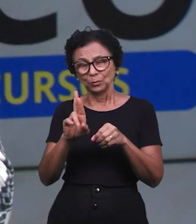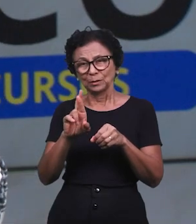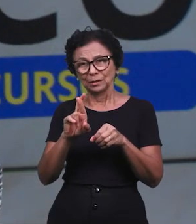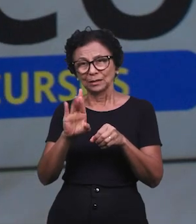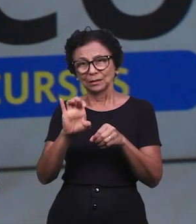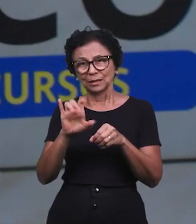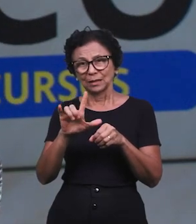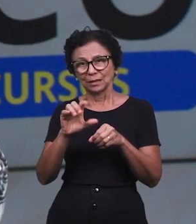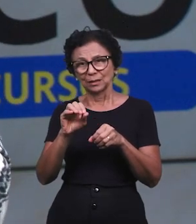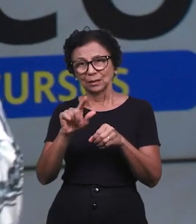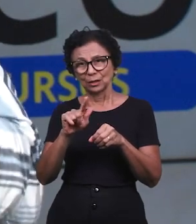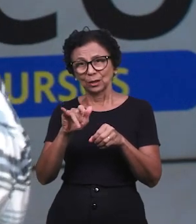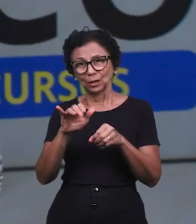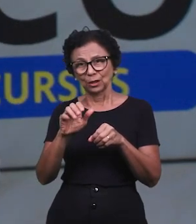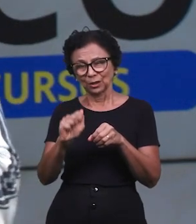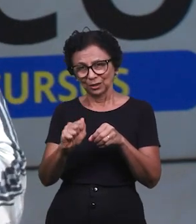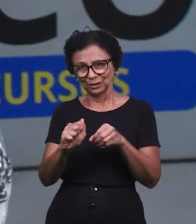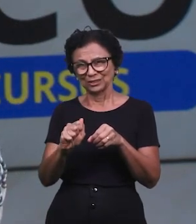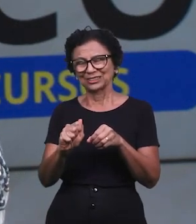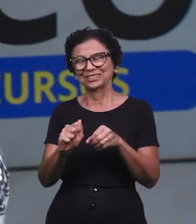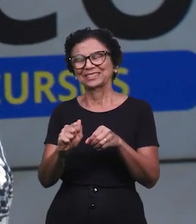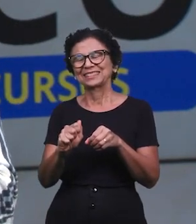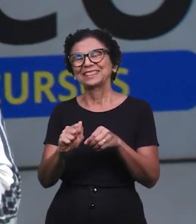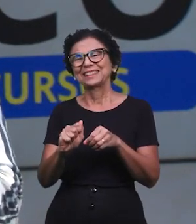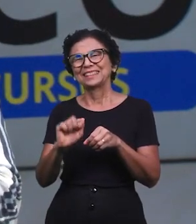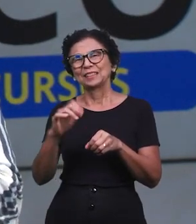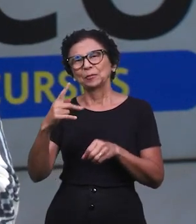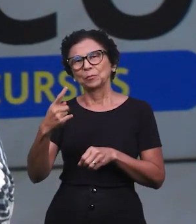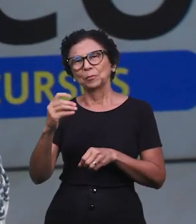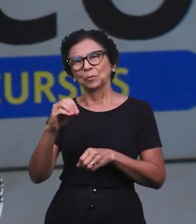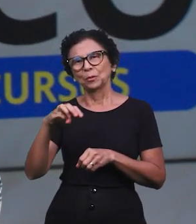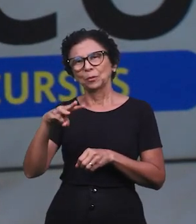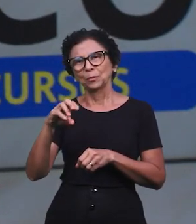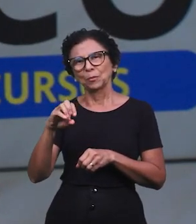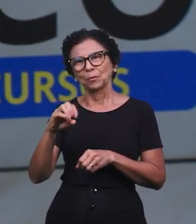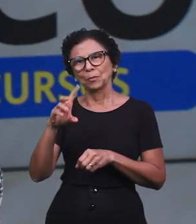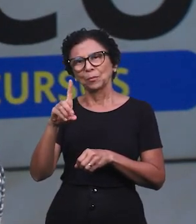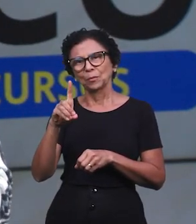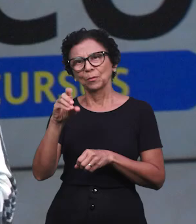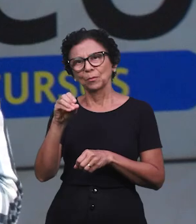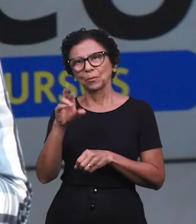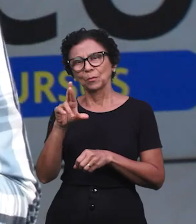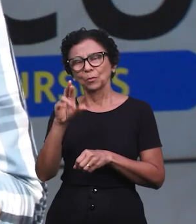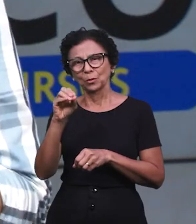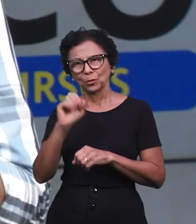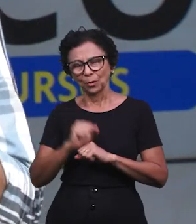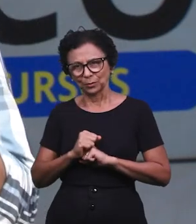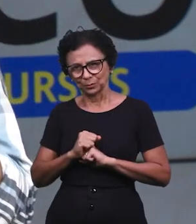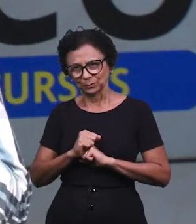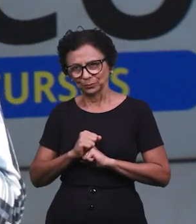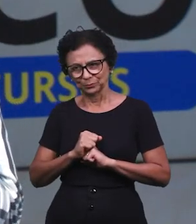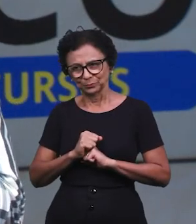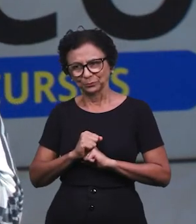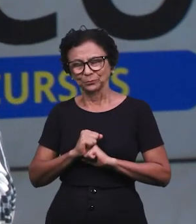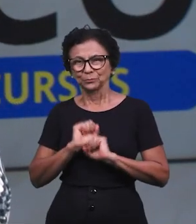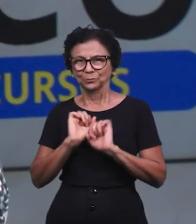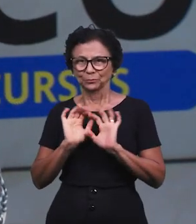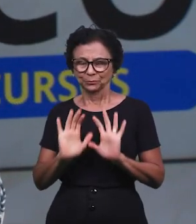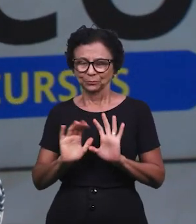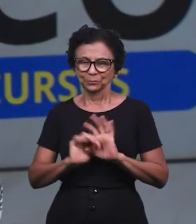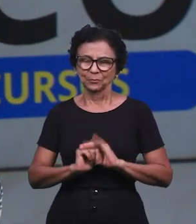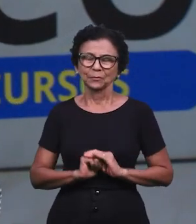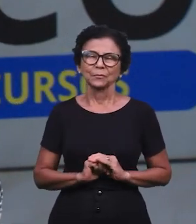formato de tomate, tá? Mas basicamente, qual que é a ideia do método Pomodoro? É você fazer uma sessão